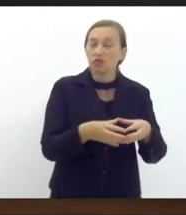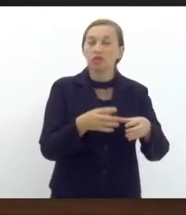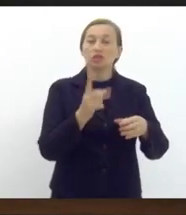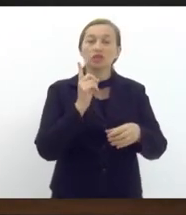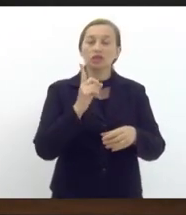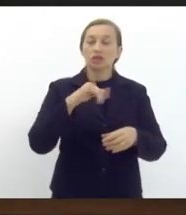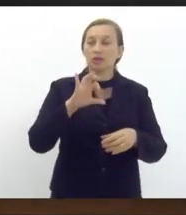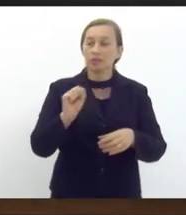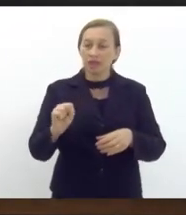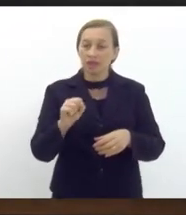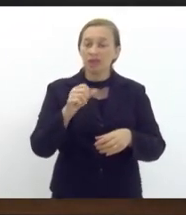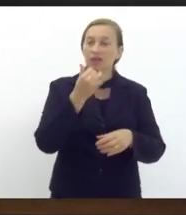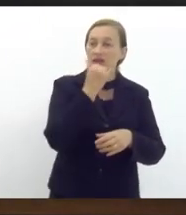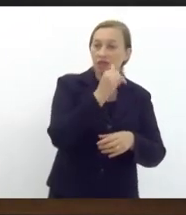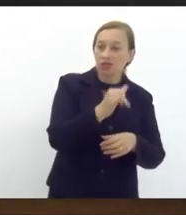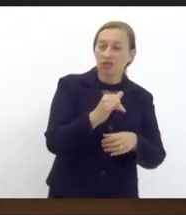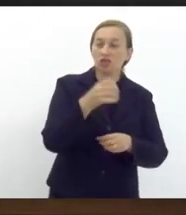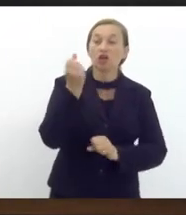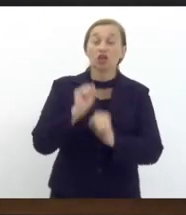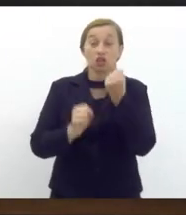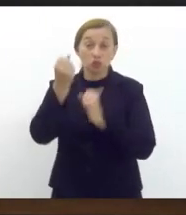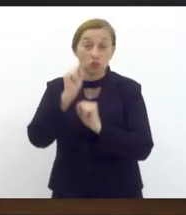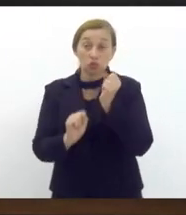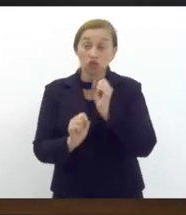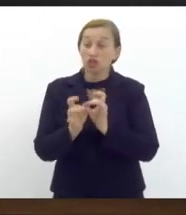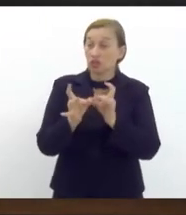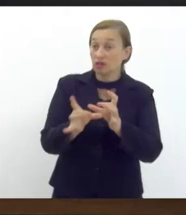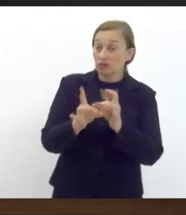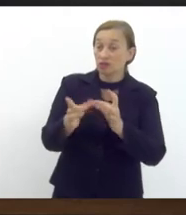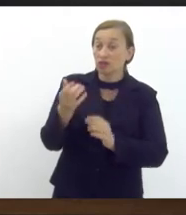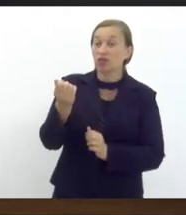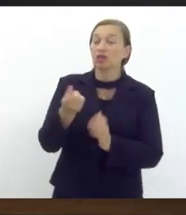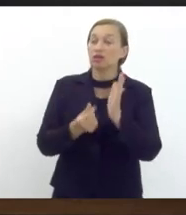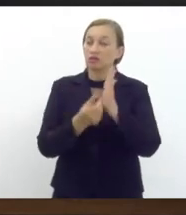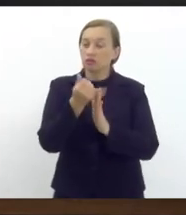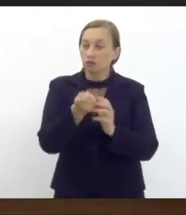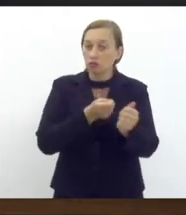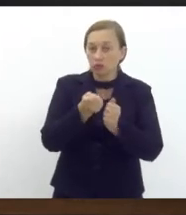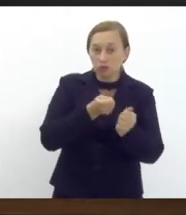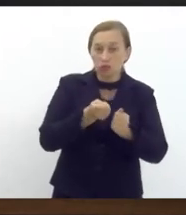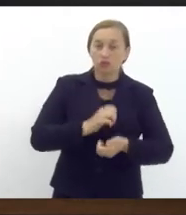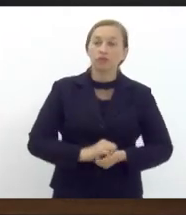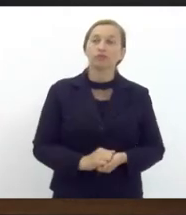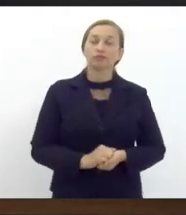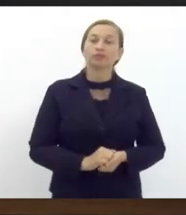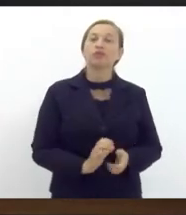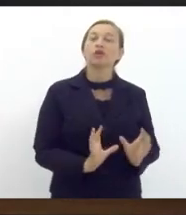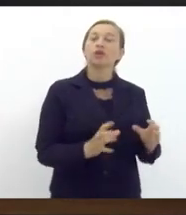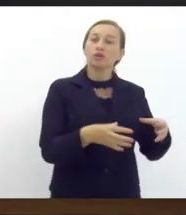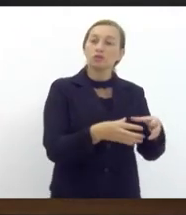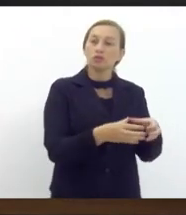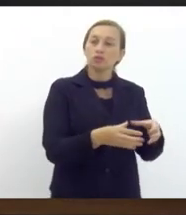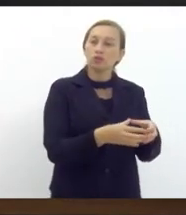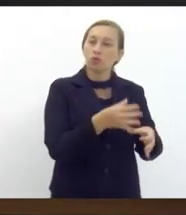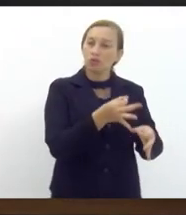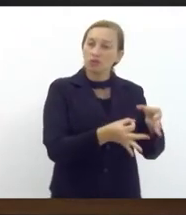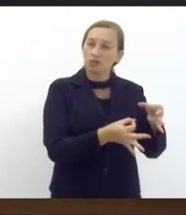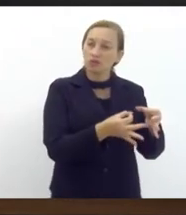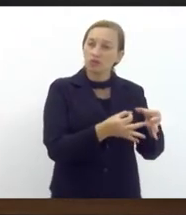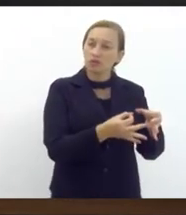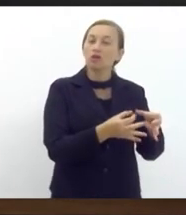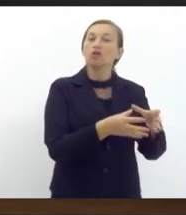energia economia indústria comércio de orçamento Finanças fiscalização financeira e controle para emitir parecer pela comissão